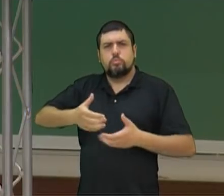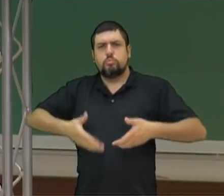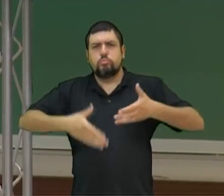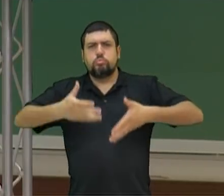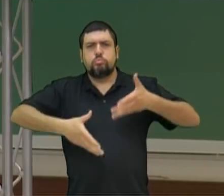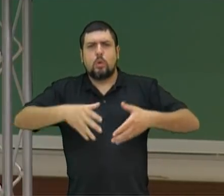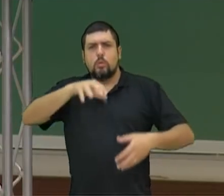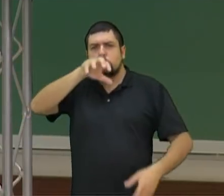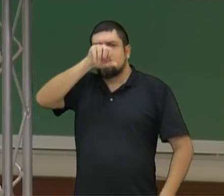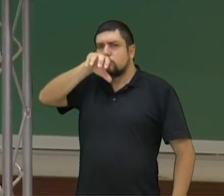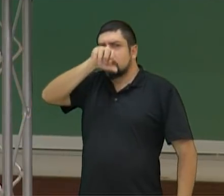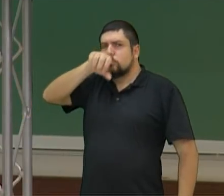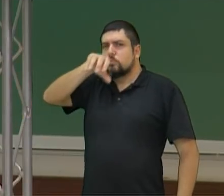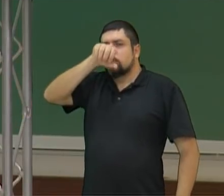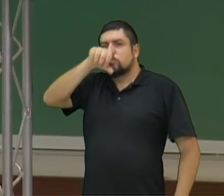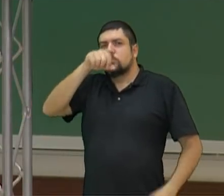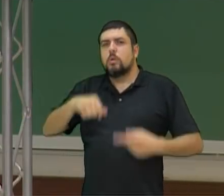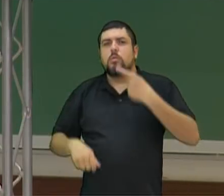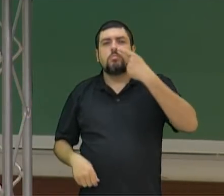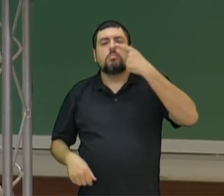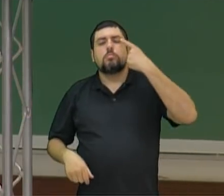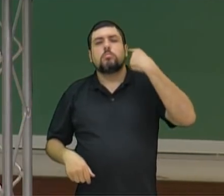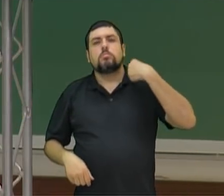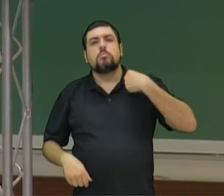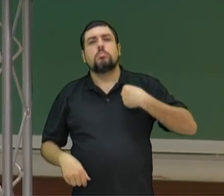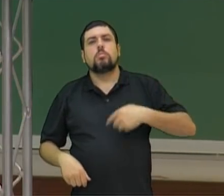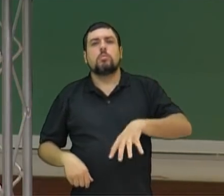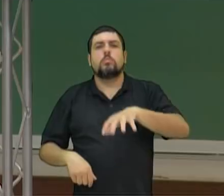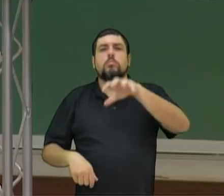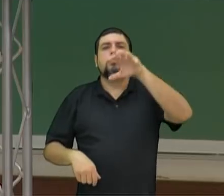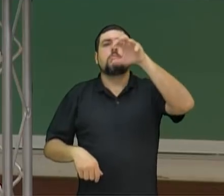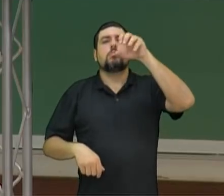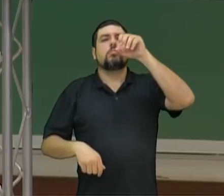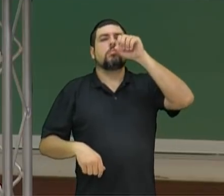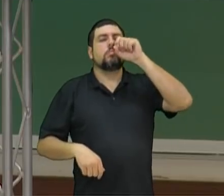respirando, estou capturando o oxigênio do ambiente